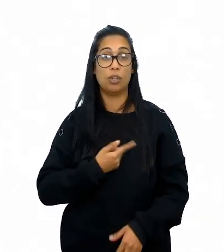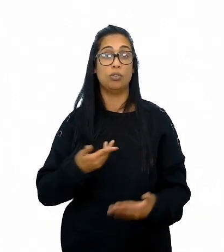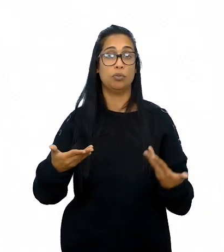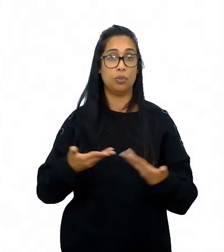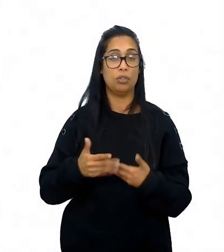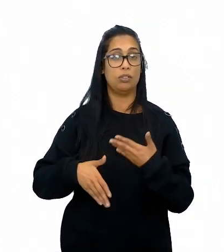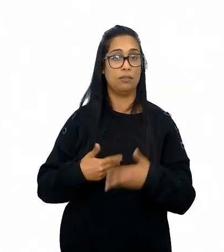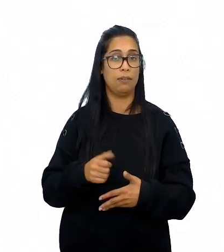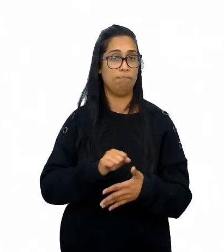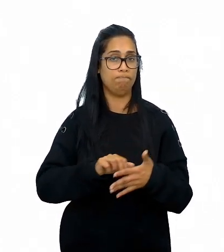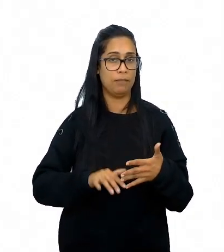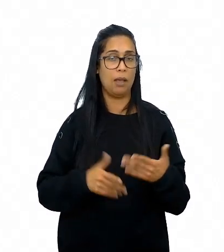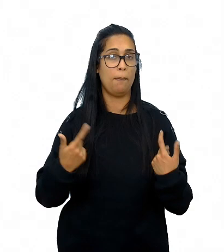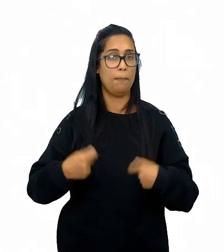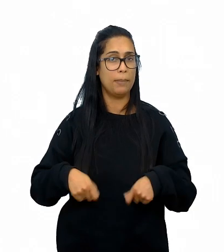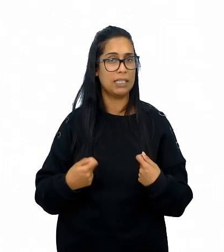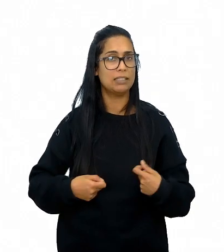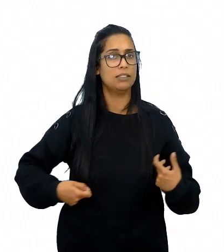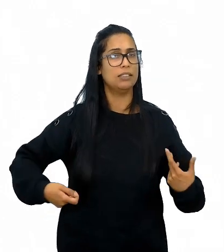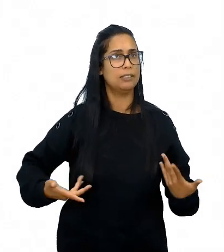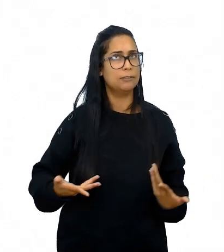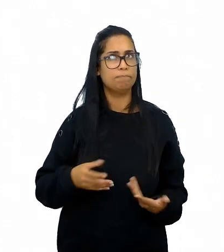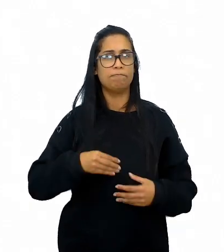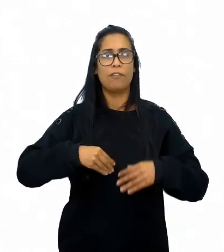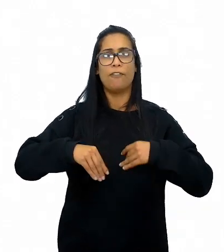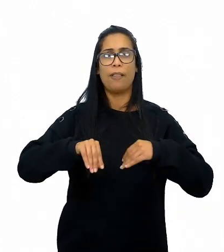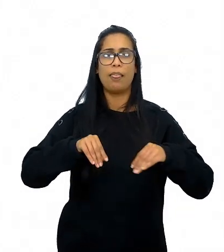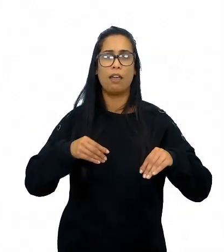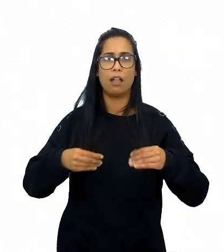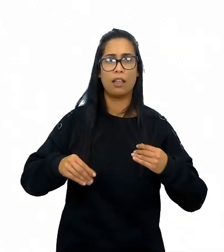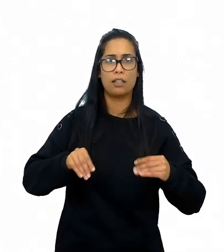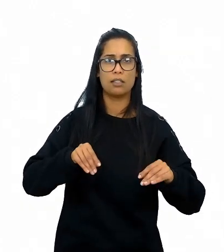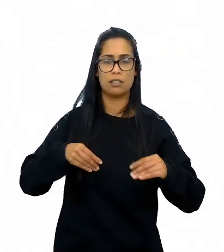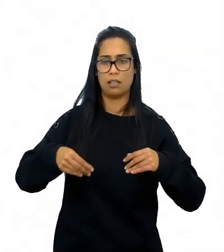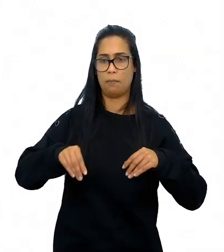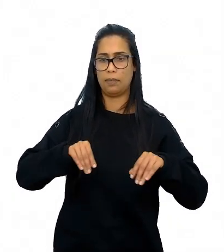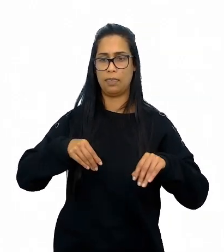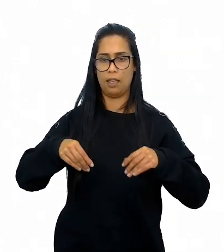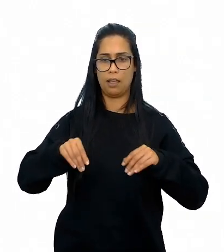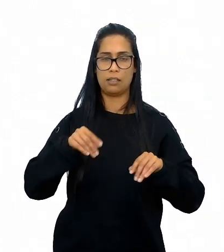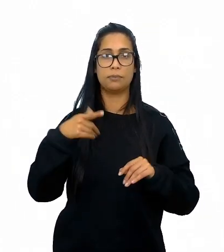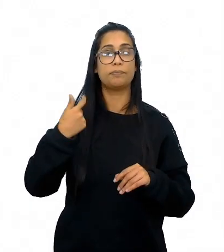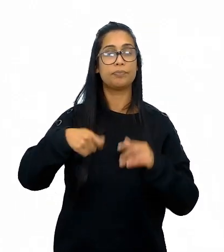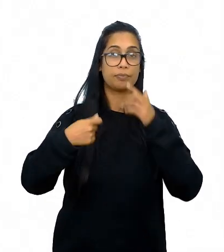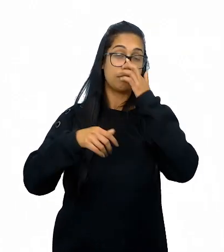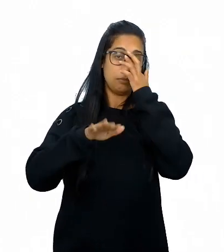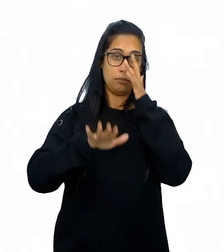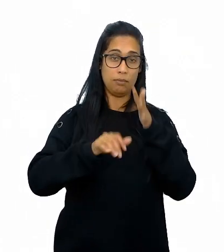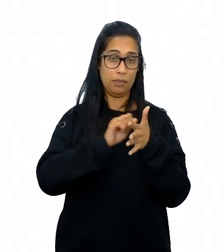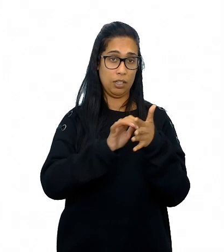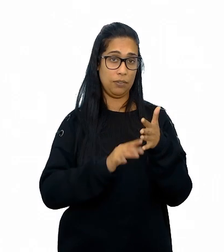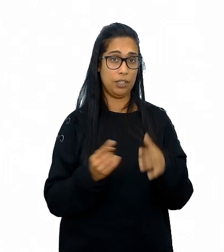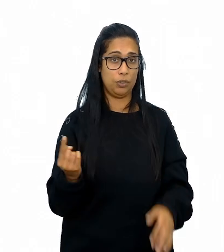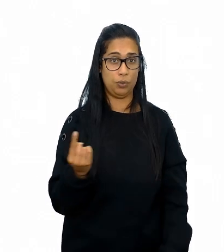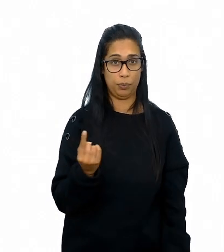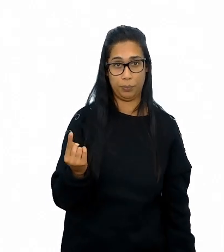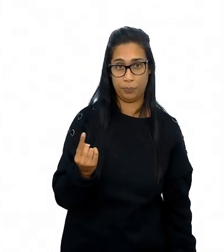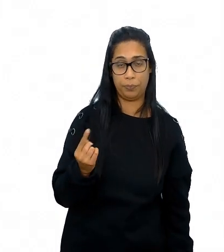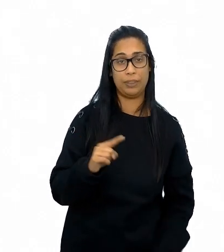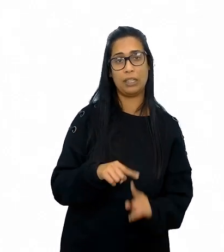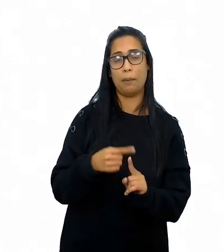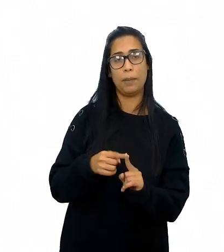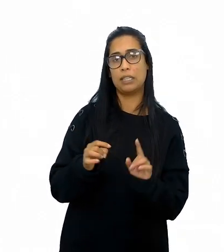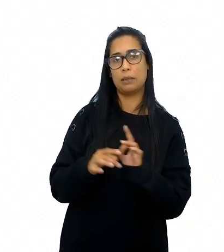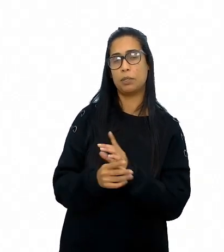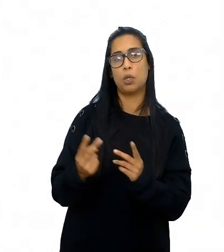é legal que a gente articule essas atividades, né? Então, por que eu comecei com uma atividade A1, fui para